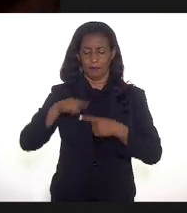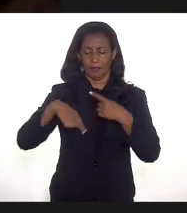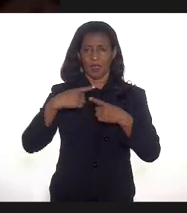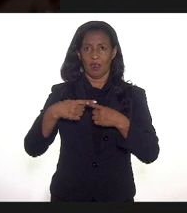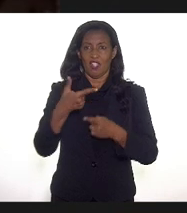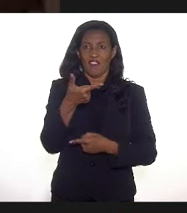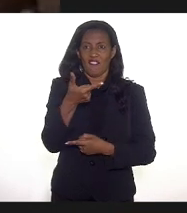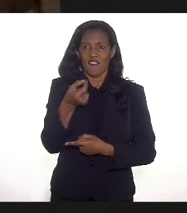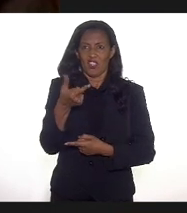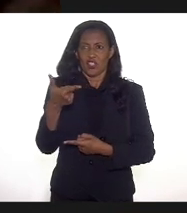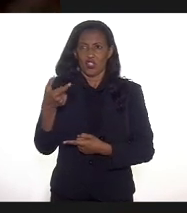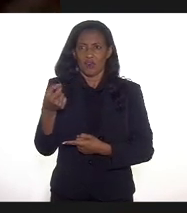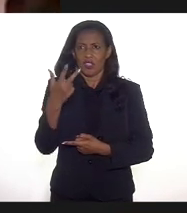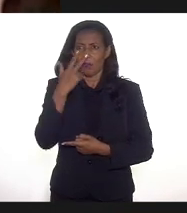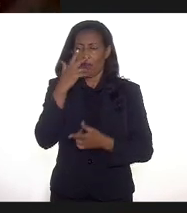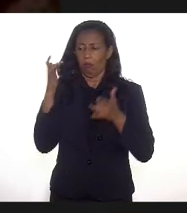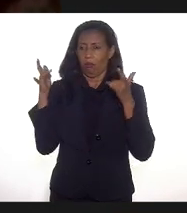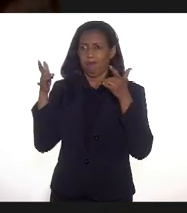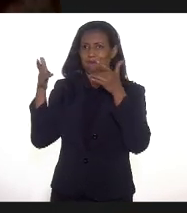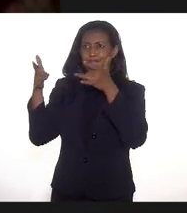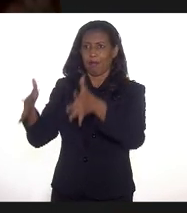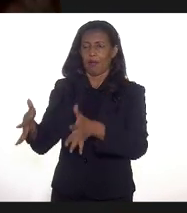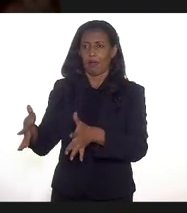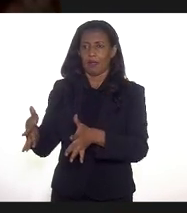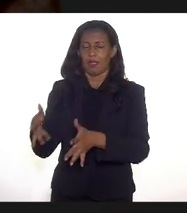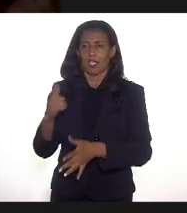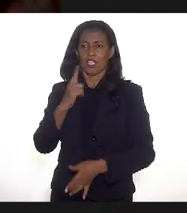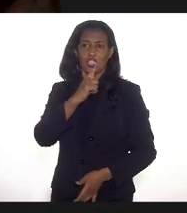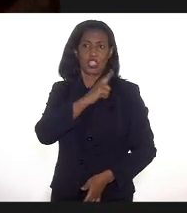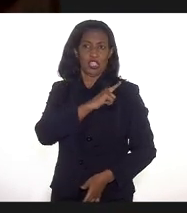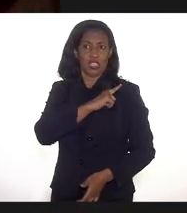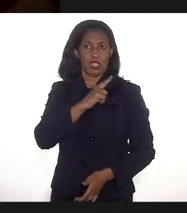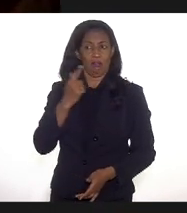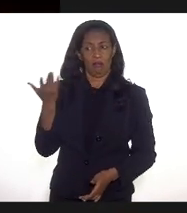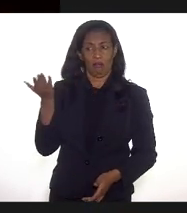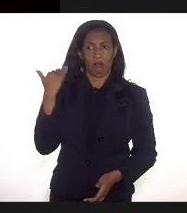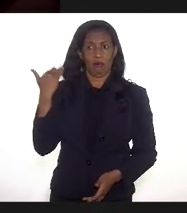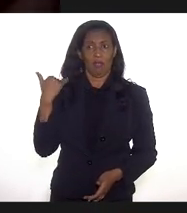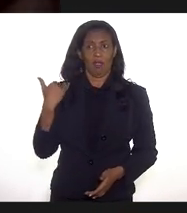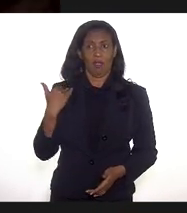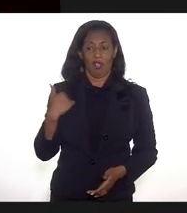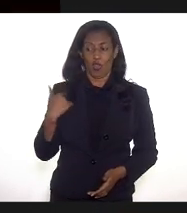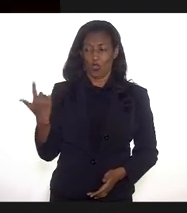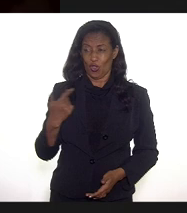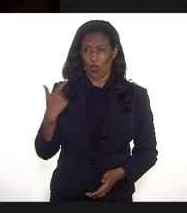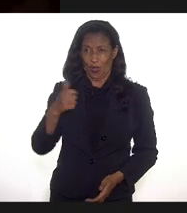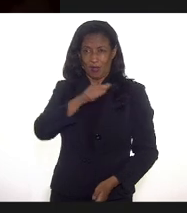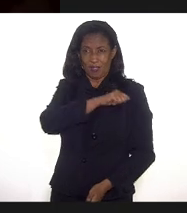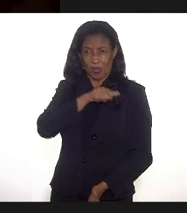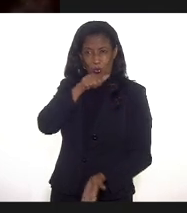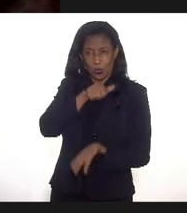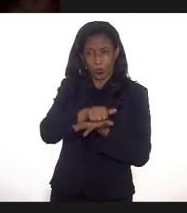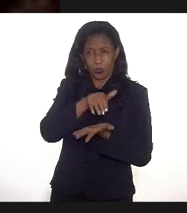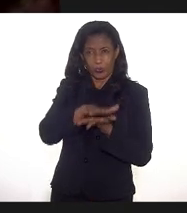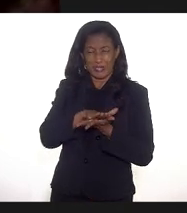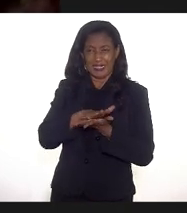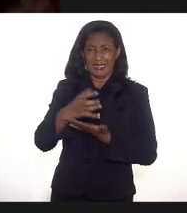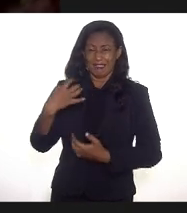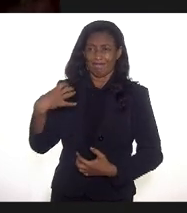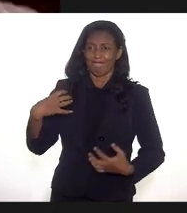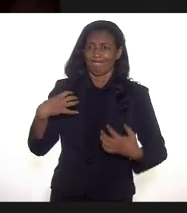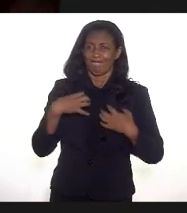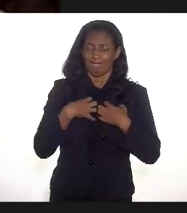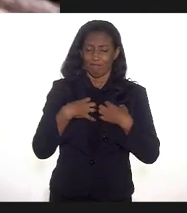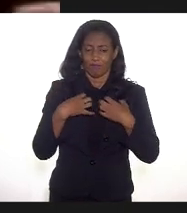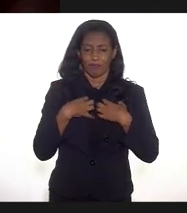às traças na gestão de Rômulo Massacesi, a gente está sofrendo as consequências. E o que